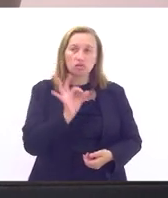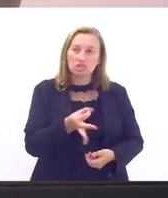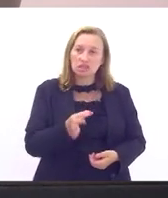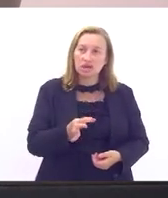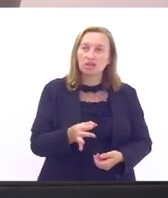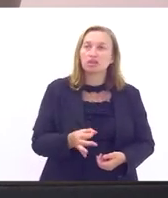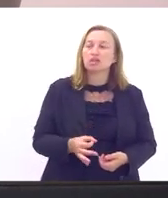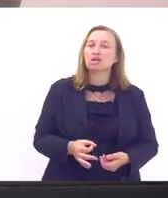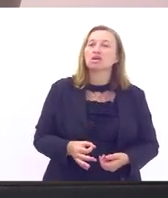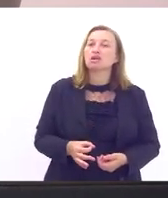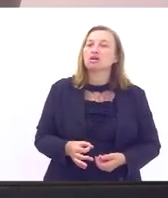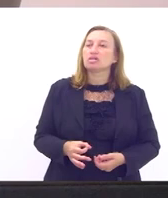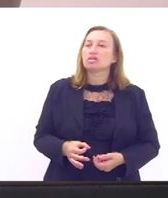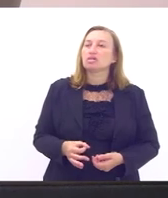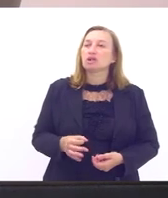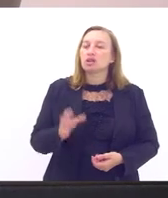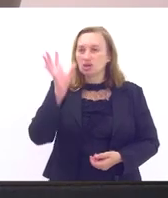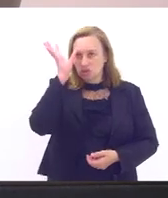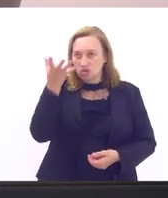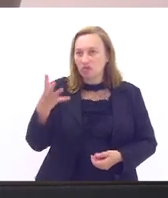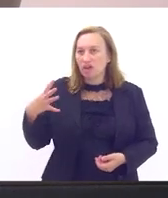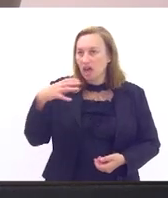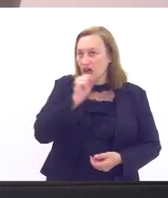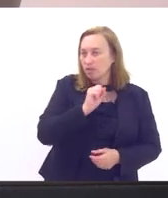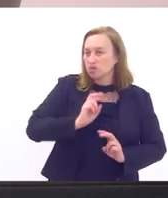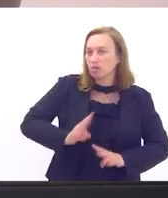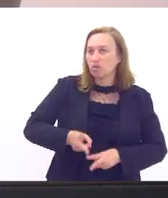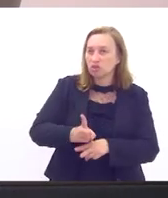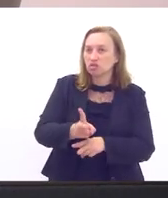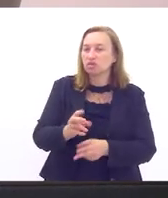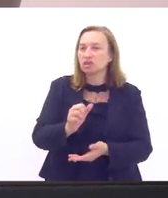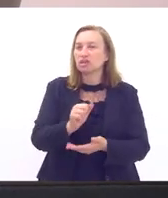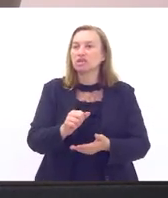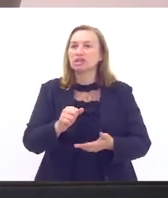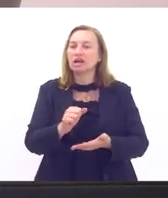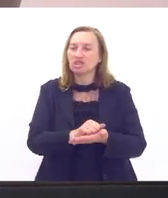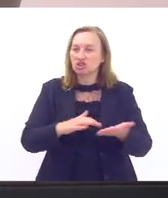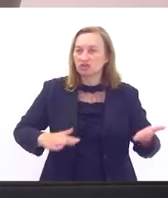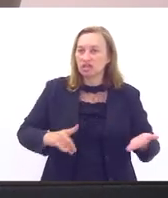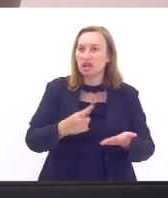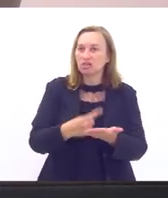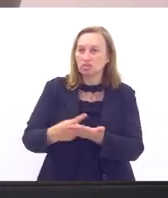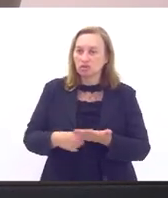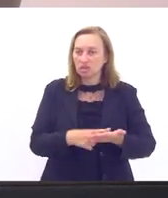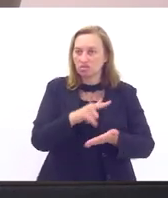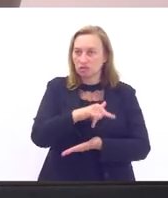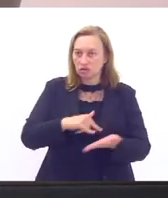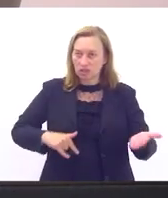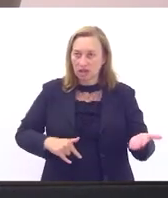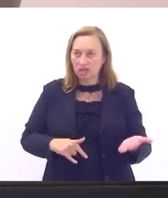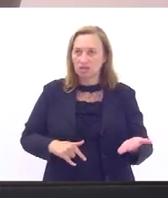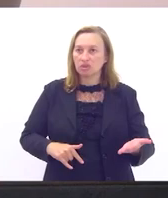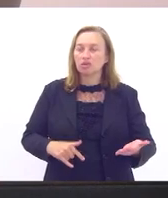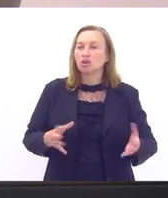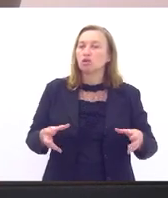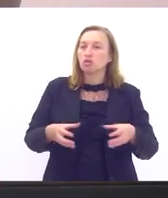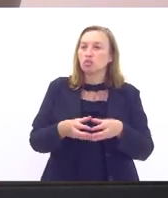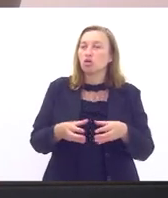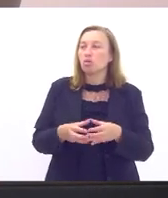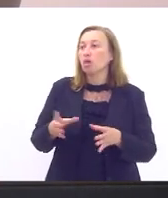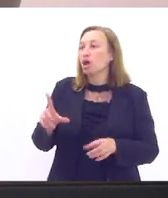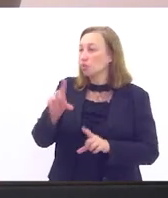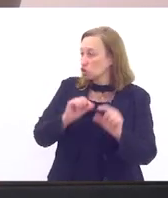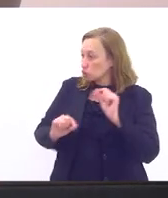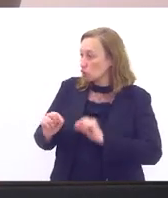ser uma condição prévia sobre a continuidade da execução desse termo de cooperação, porque isso é uma decisão, como se disse aqui,